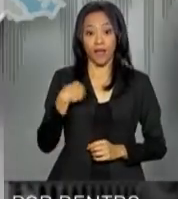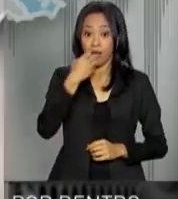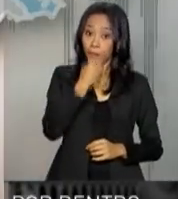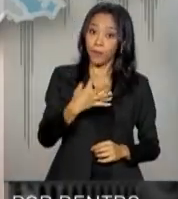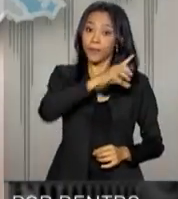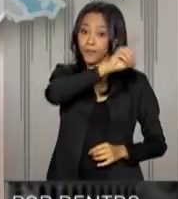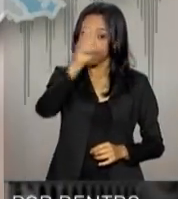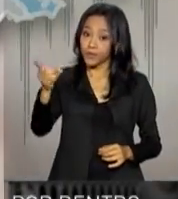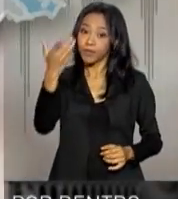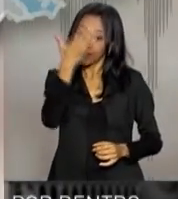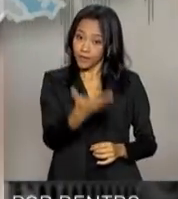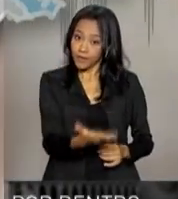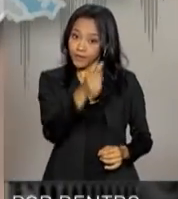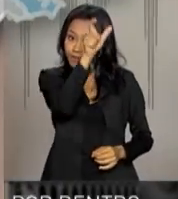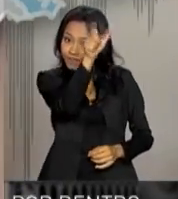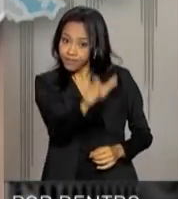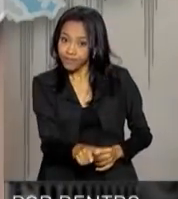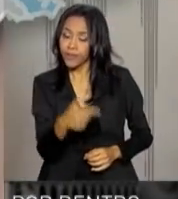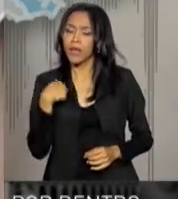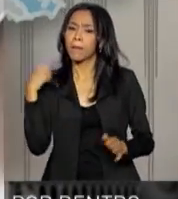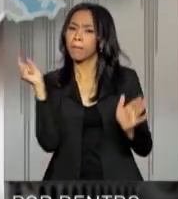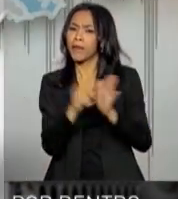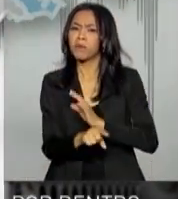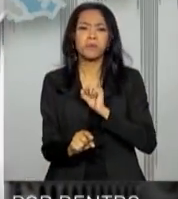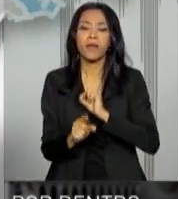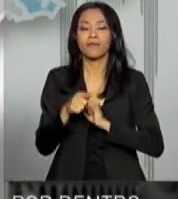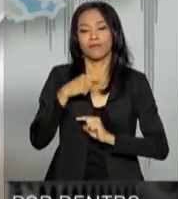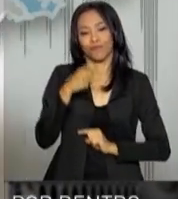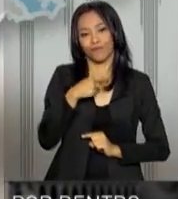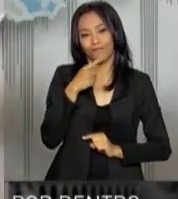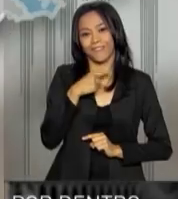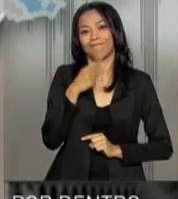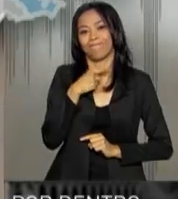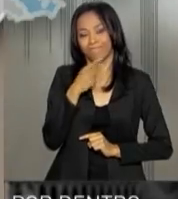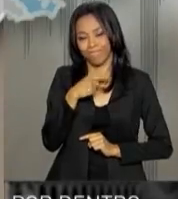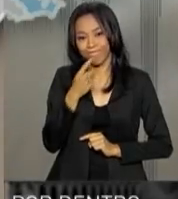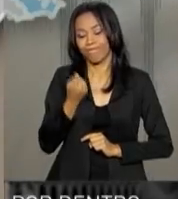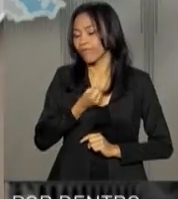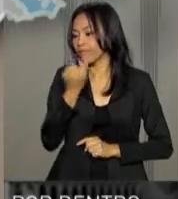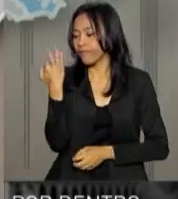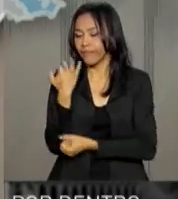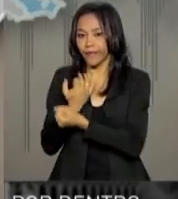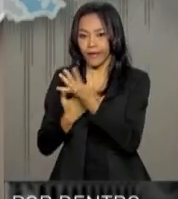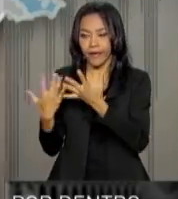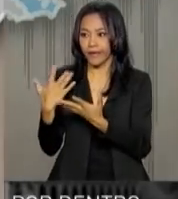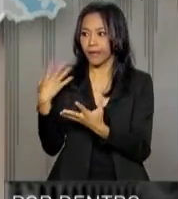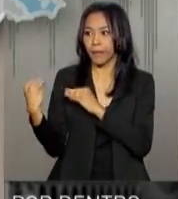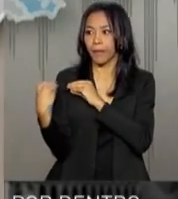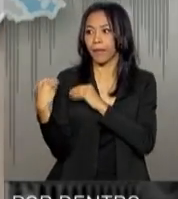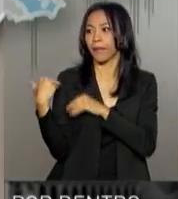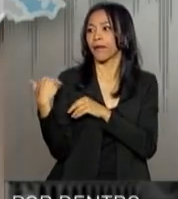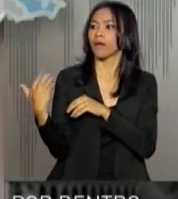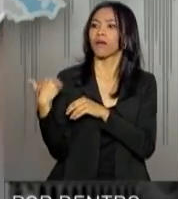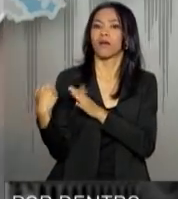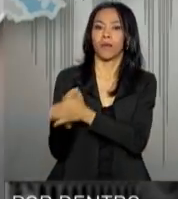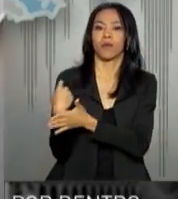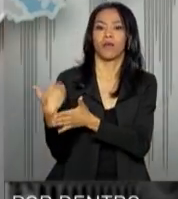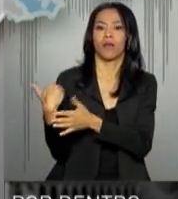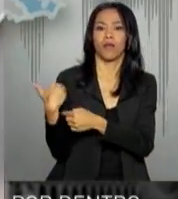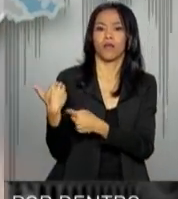ele retorne sobreviver a pergunta é uma dúvida que paira muitas pessoas me param na rua para perguntar